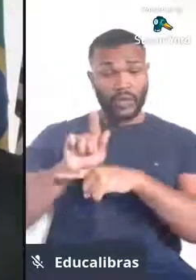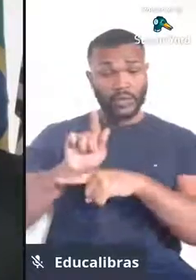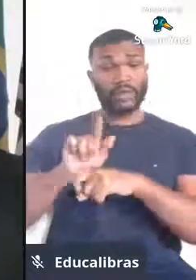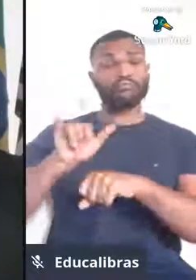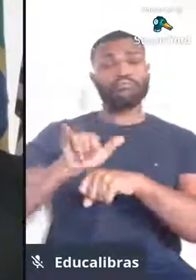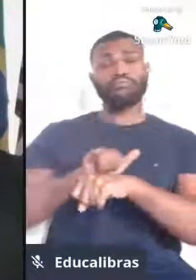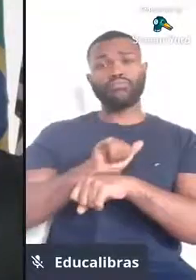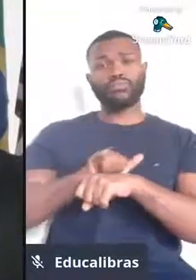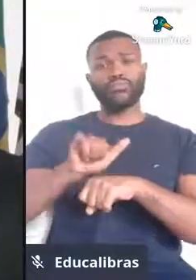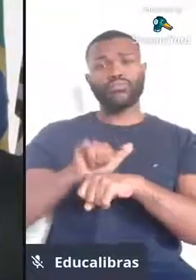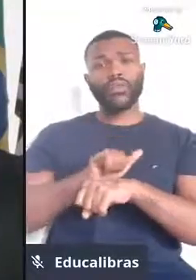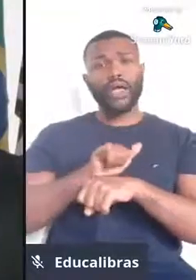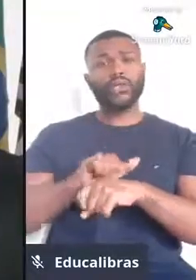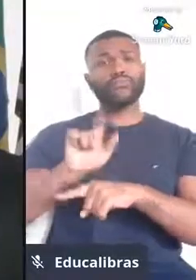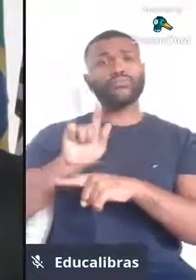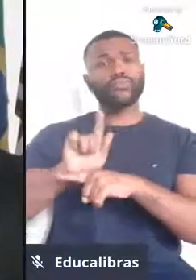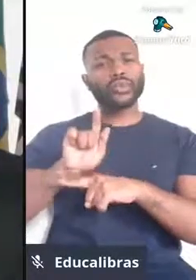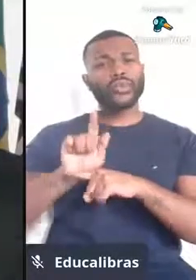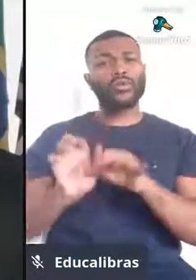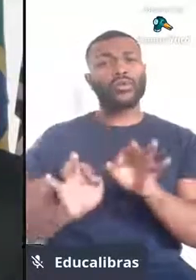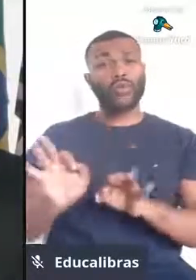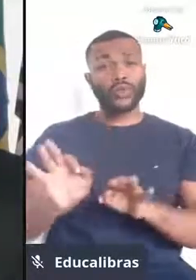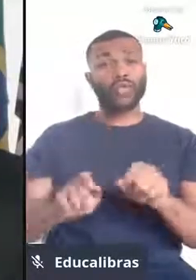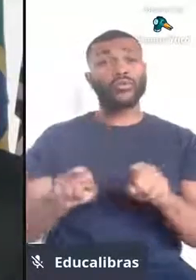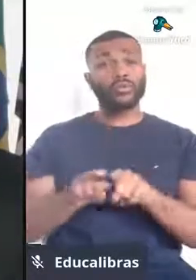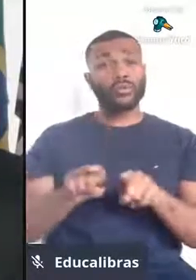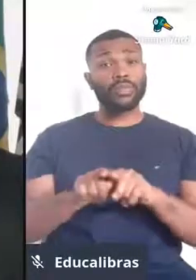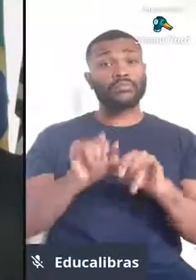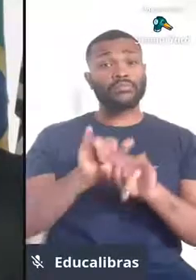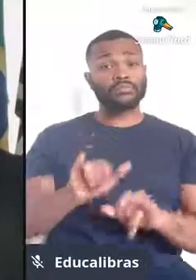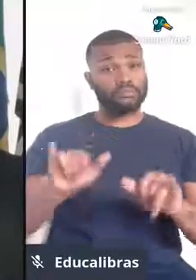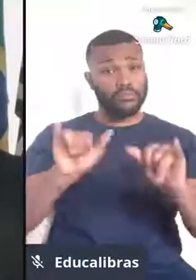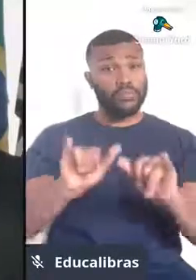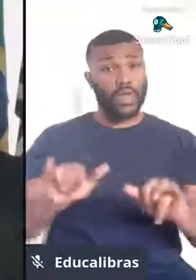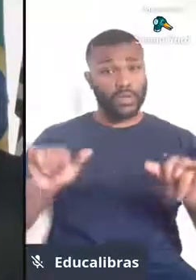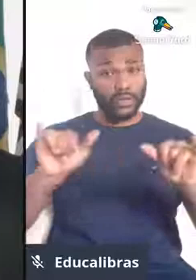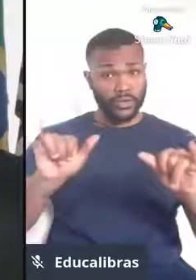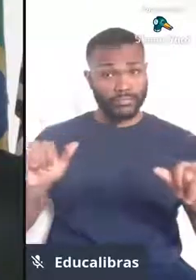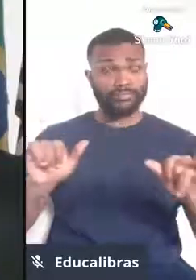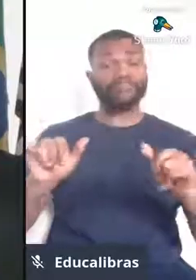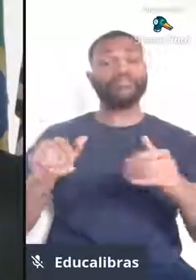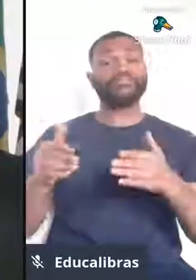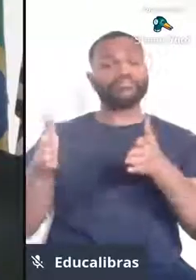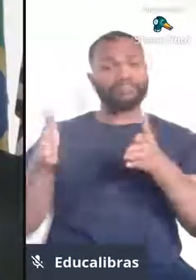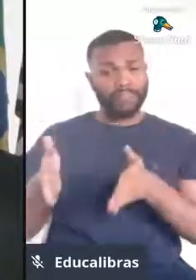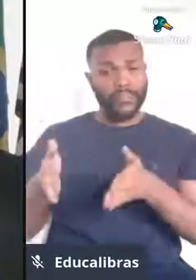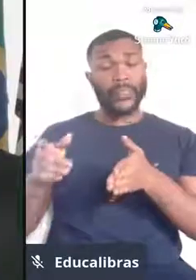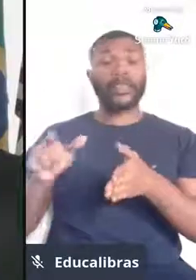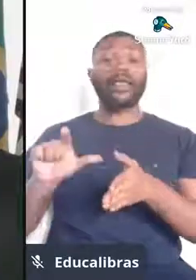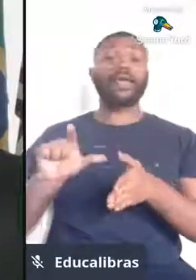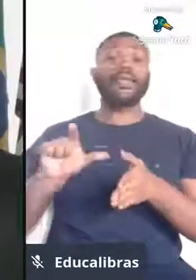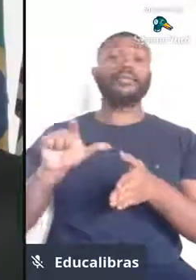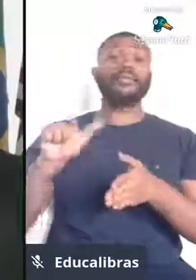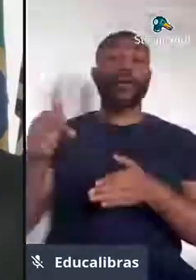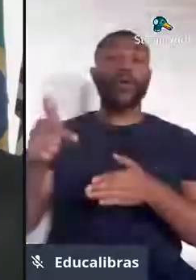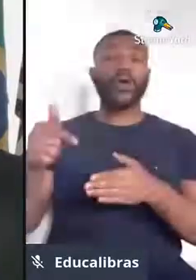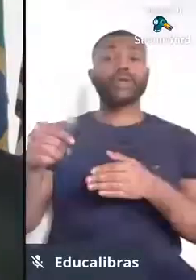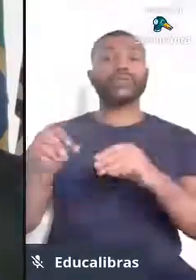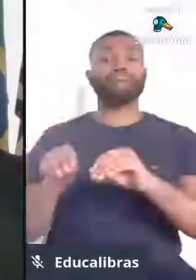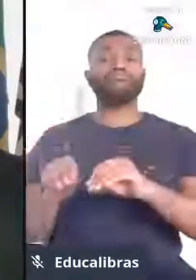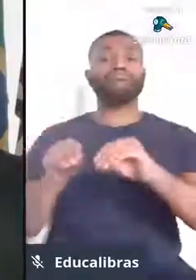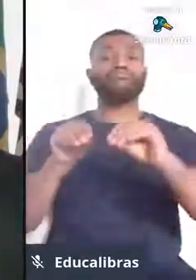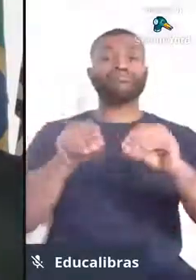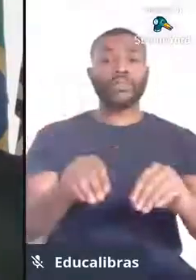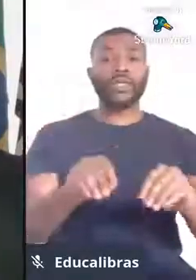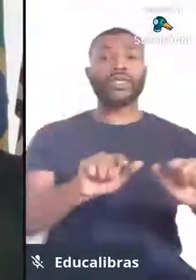de projetos e na área de marketing. E depois eu migrei para o mercado editorial, trabalhei aí